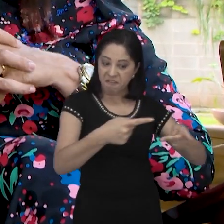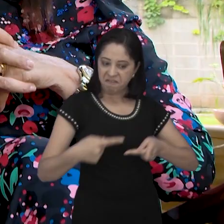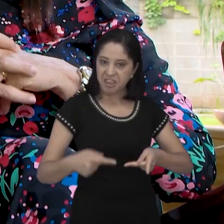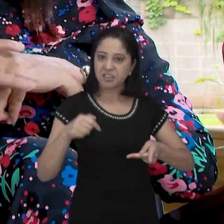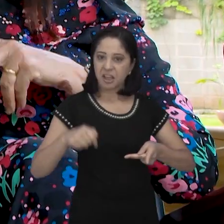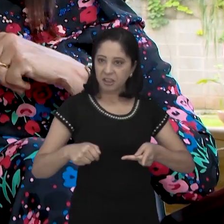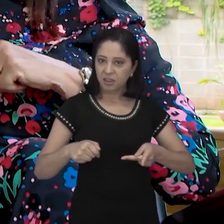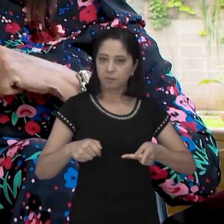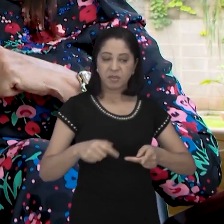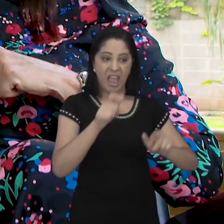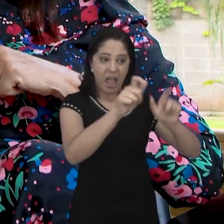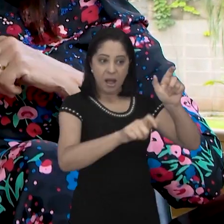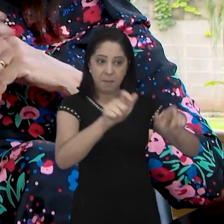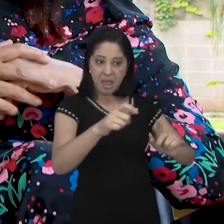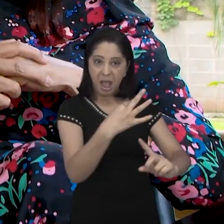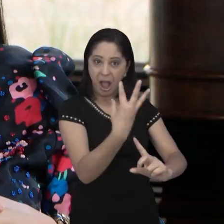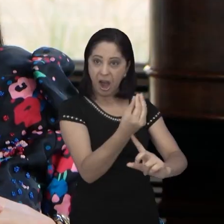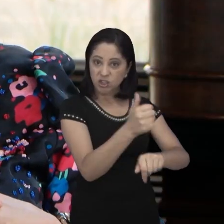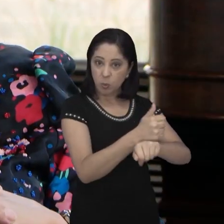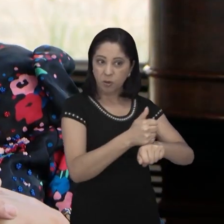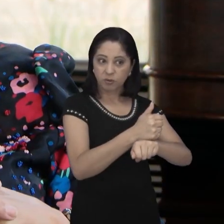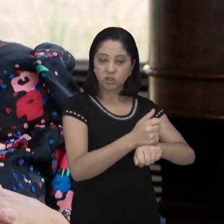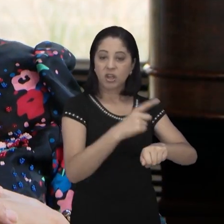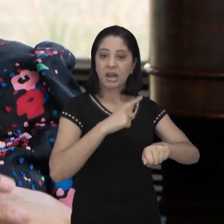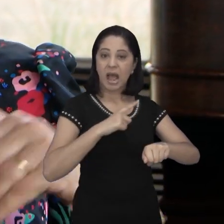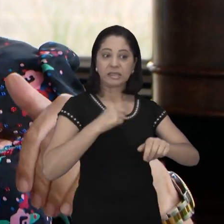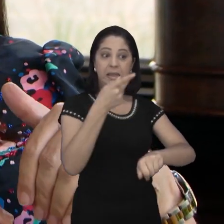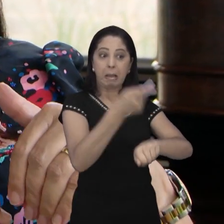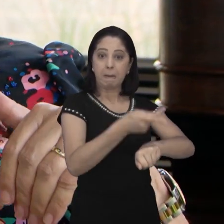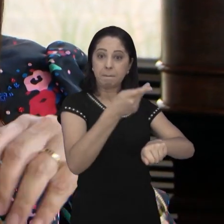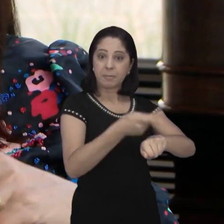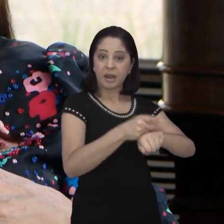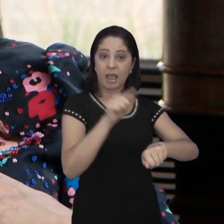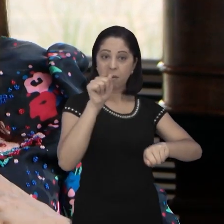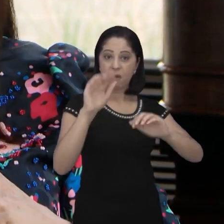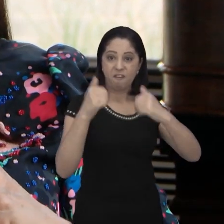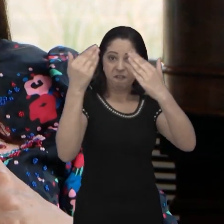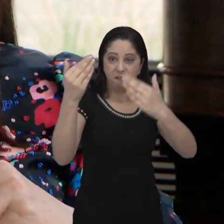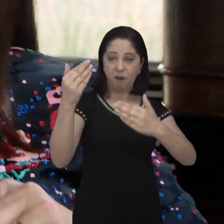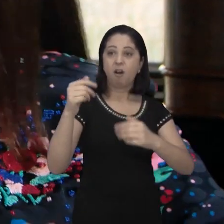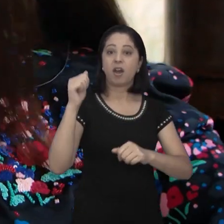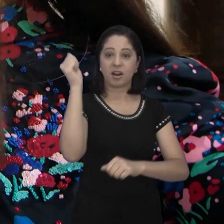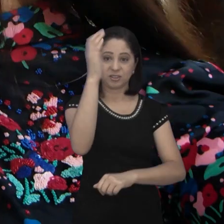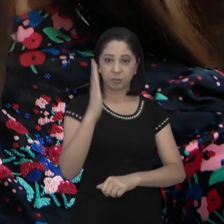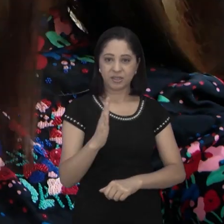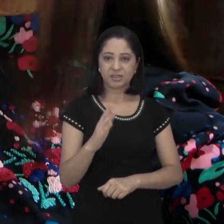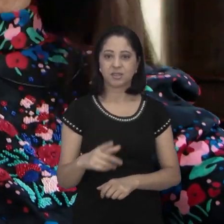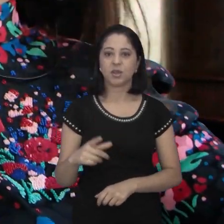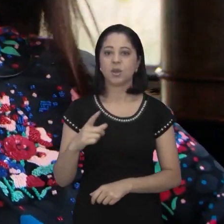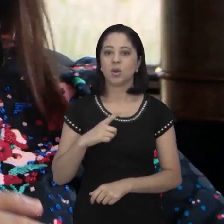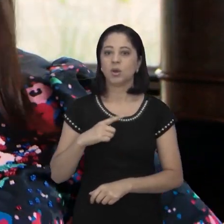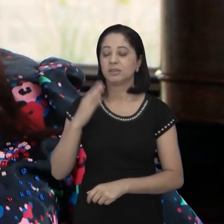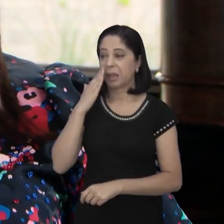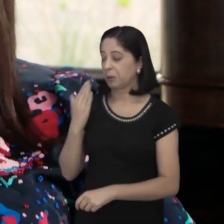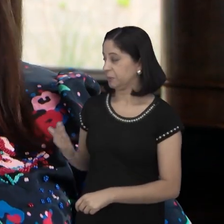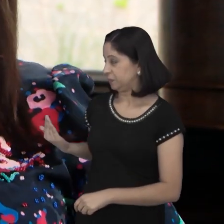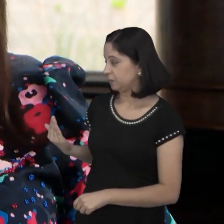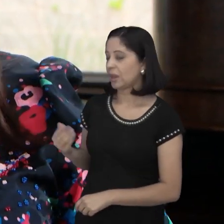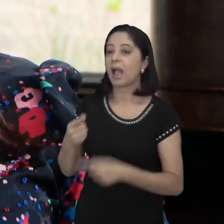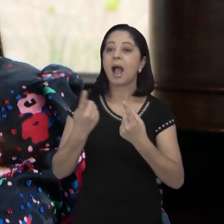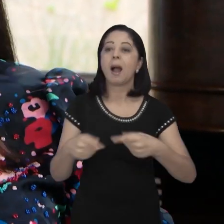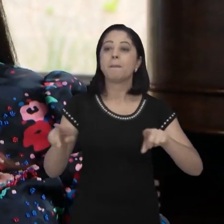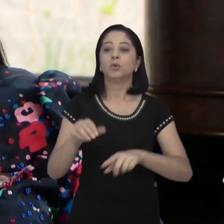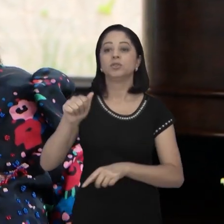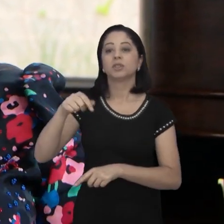concursos internacionais fora do Brasil. Temos muitos brasileiros, como esse que está tocando ali, é Antônio Menezes,